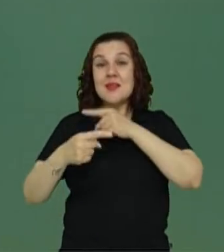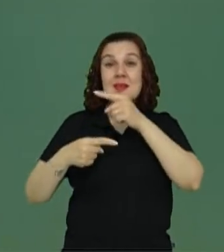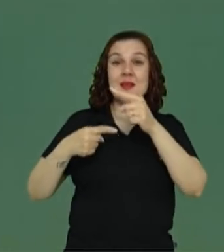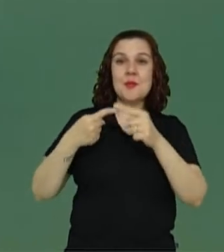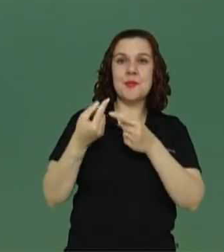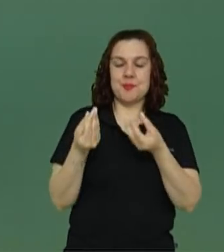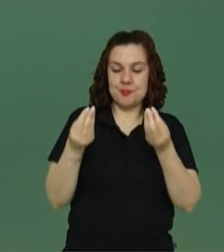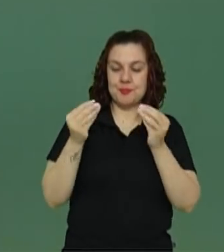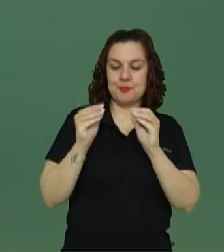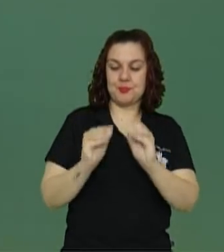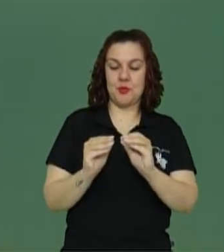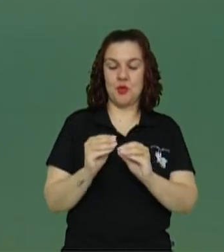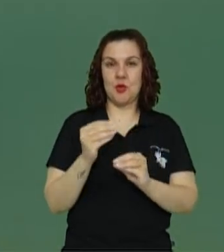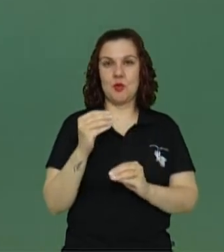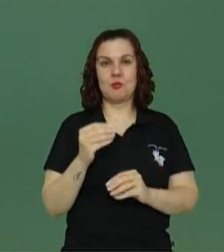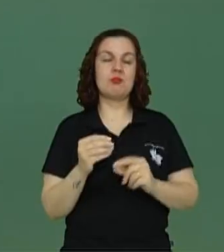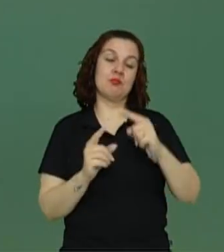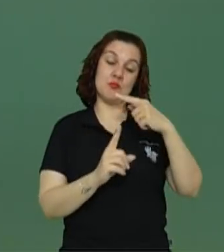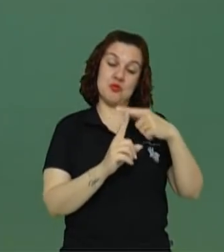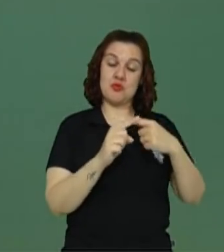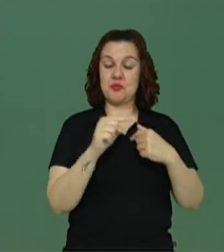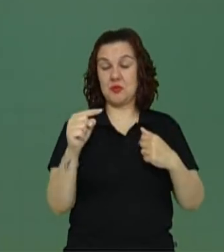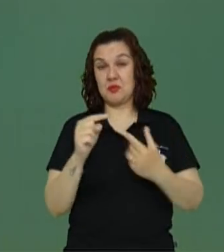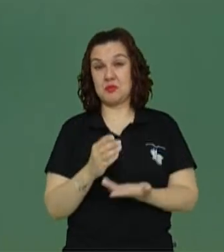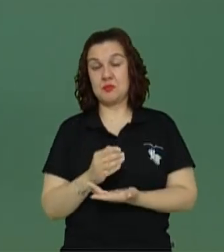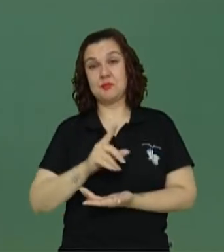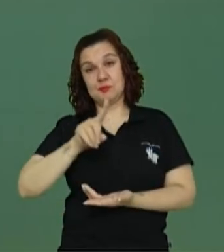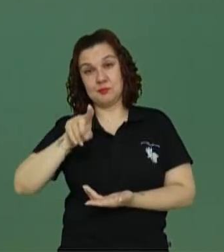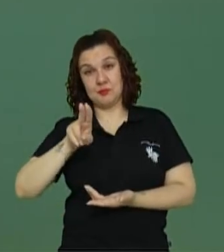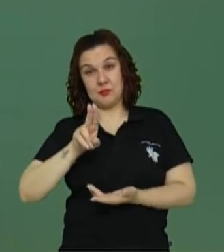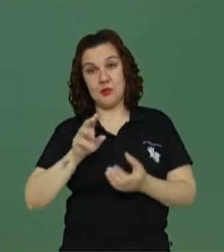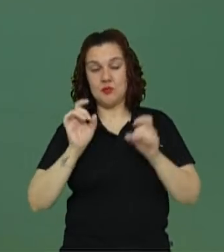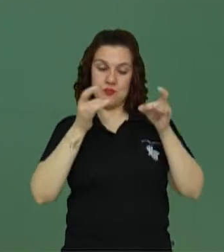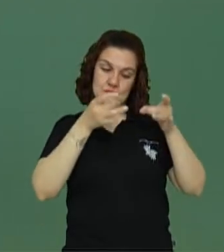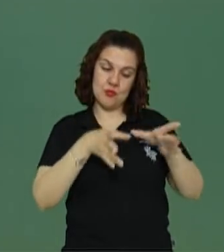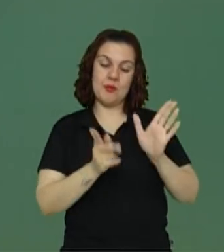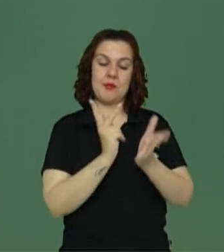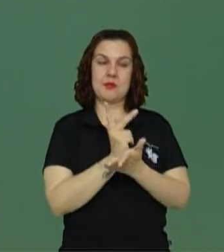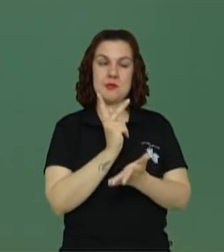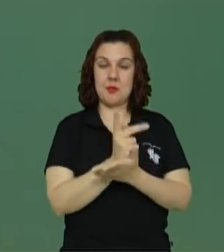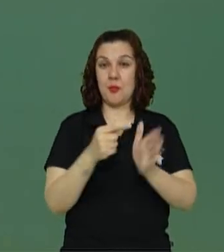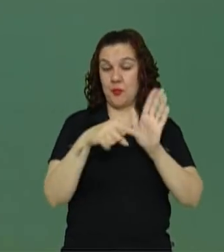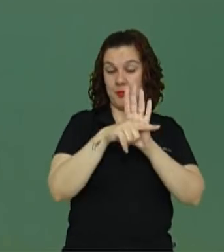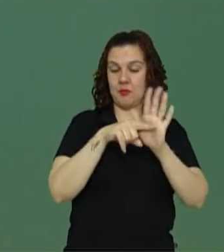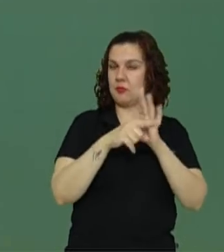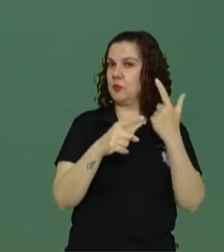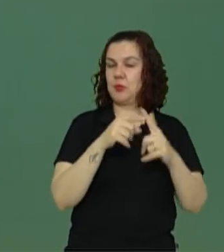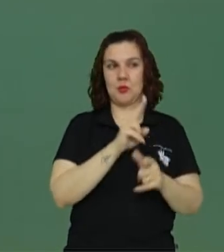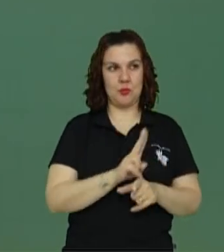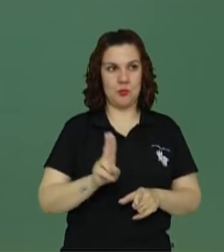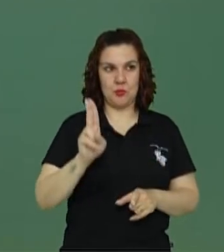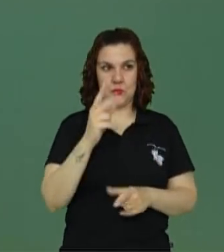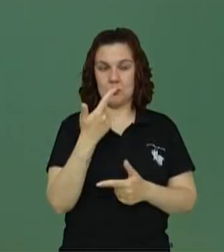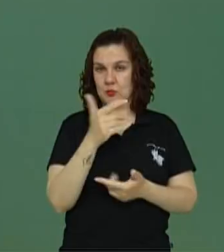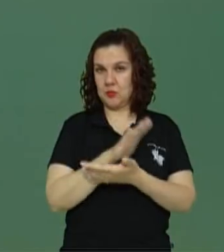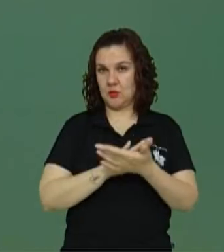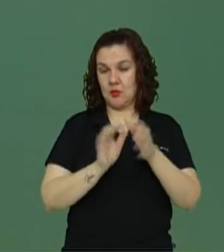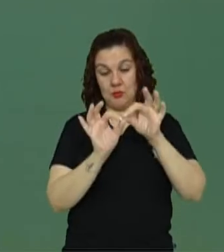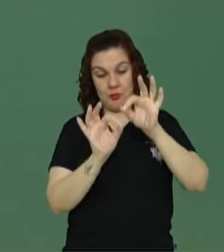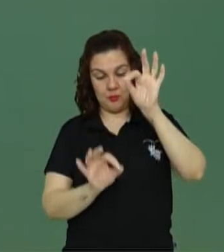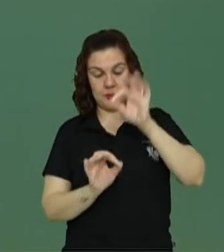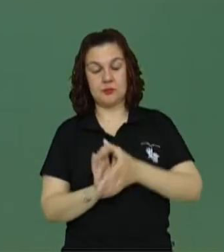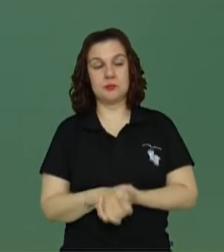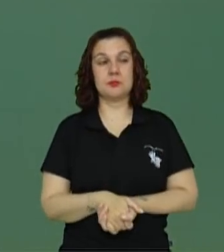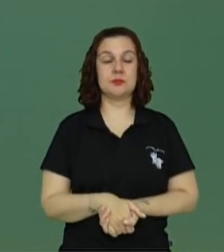disso, você encontraria dois valores para x, um positivo e negativo. Lembrando de descartar o negativo, porque ele não representa um